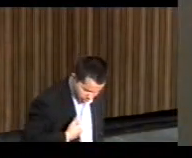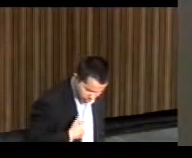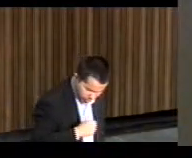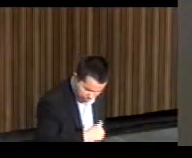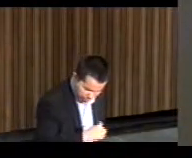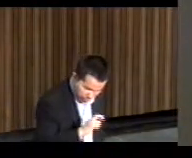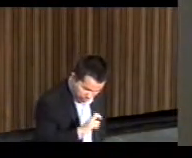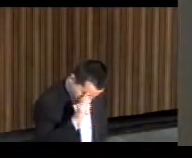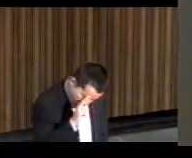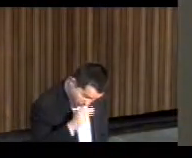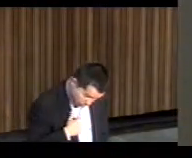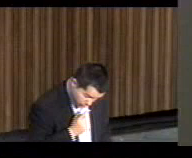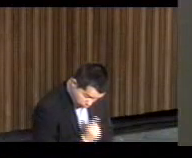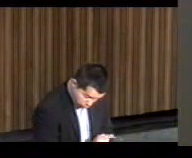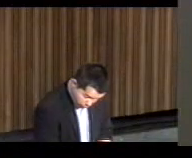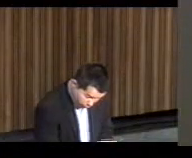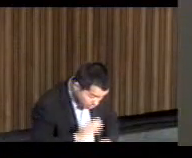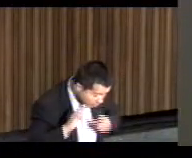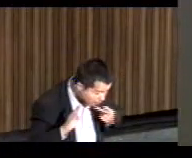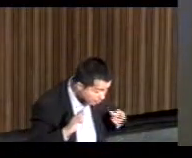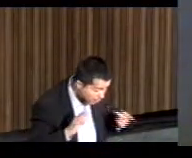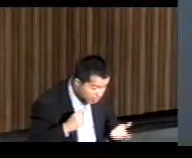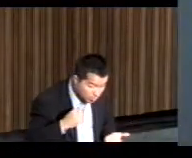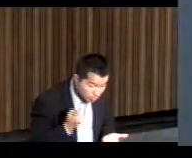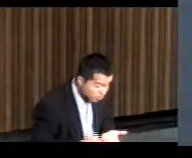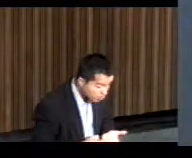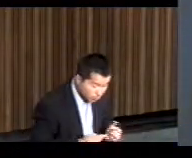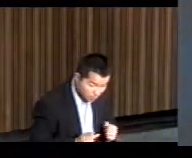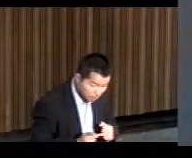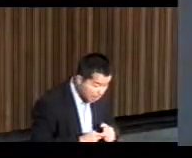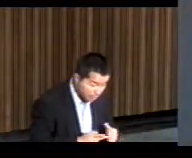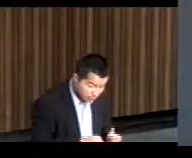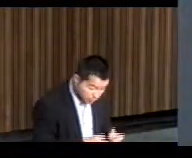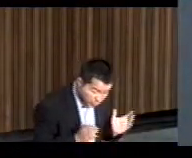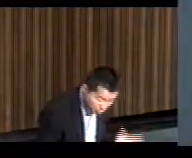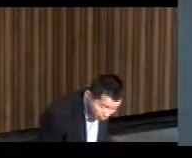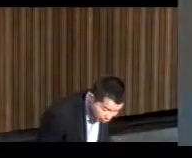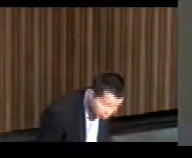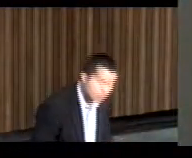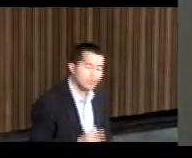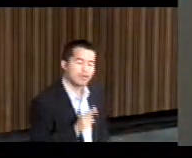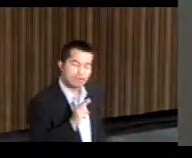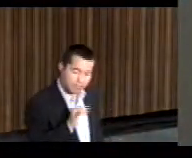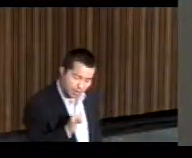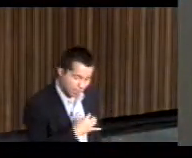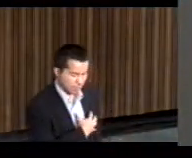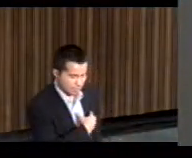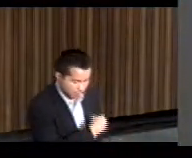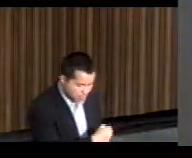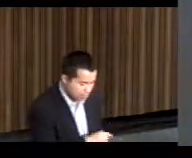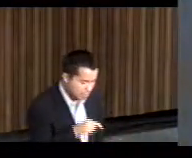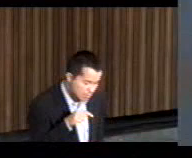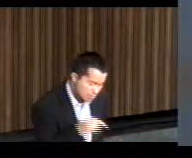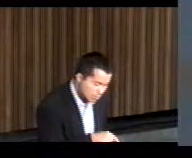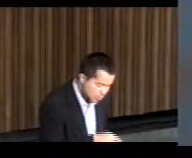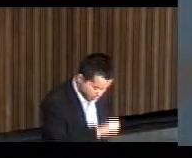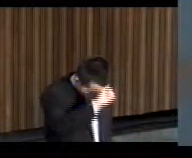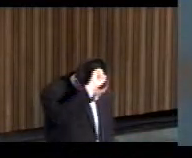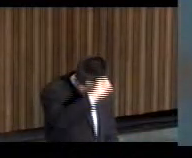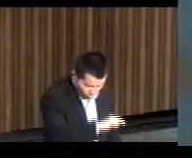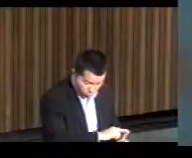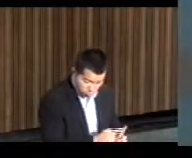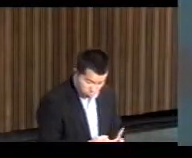Eu tenho uma aliança com você e vai nascer um filho de Sara daqui a 1